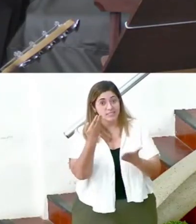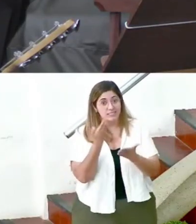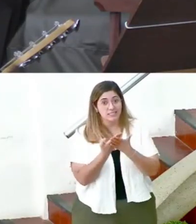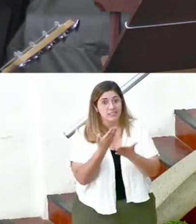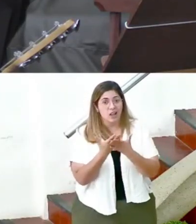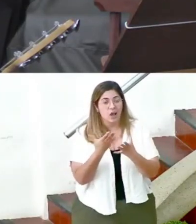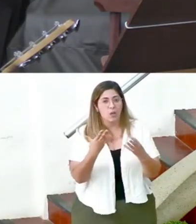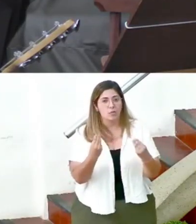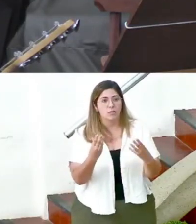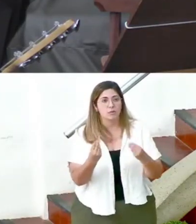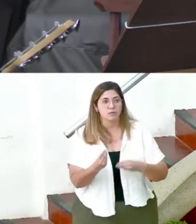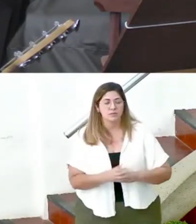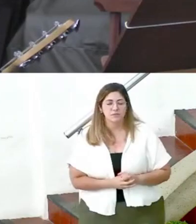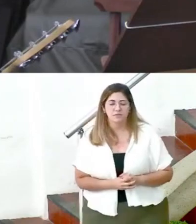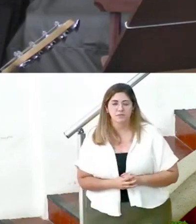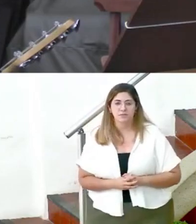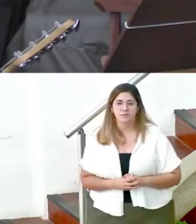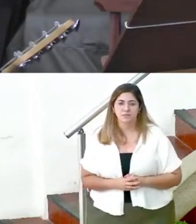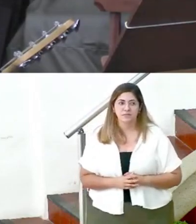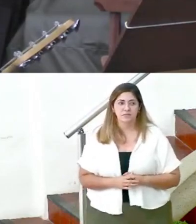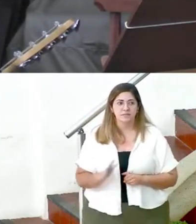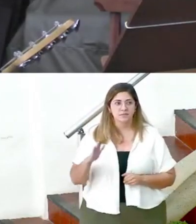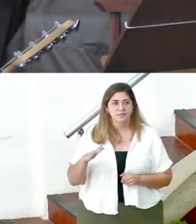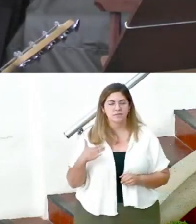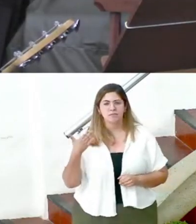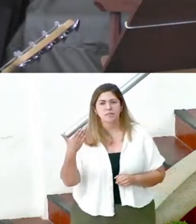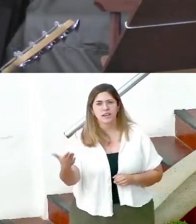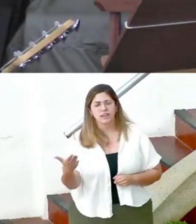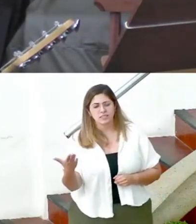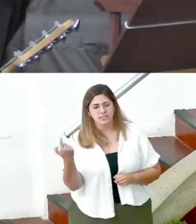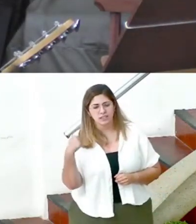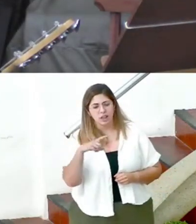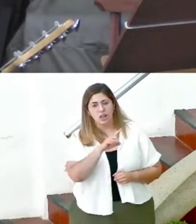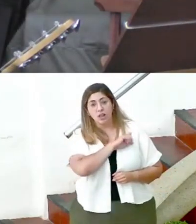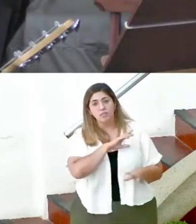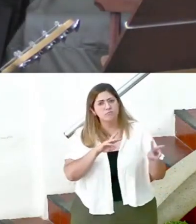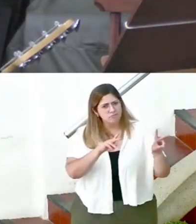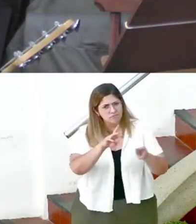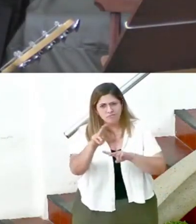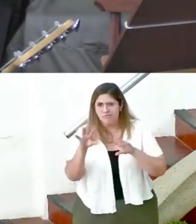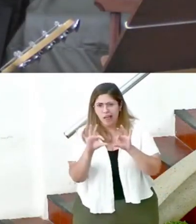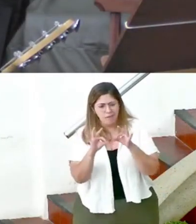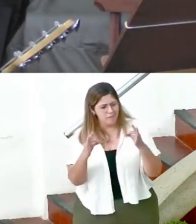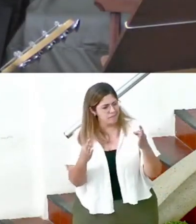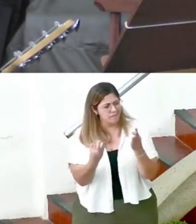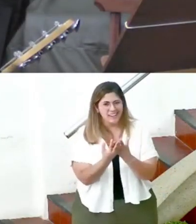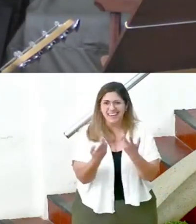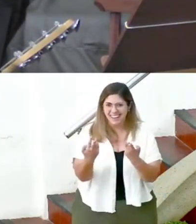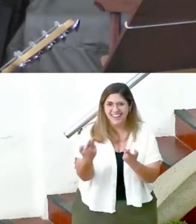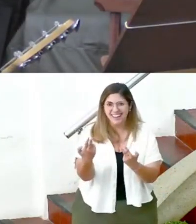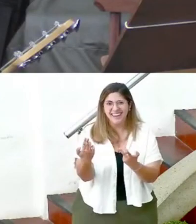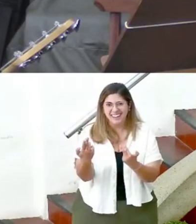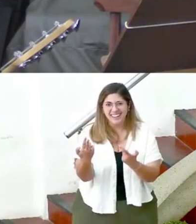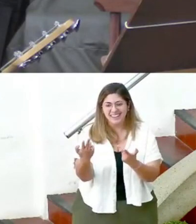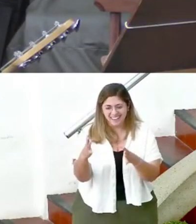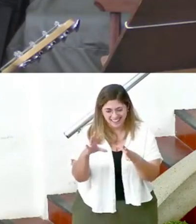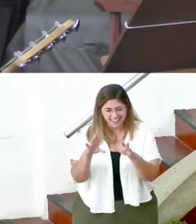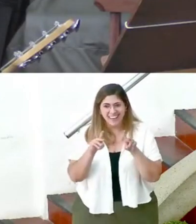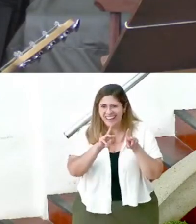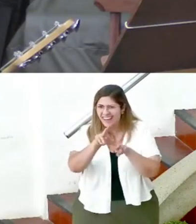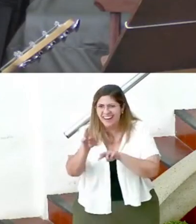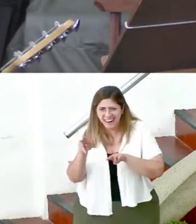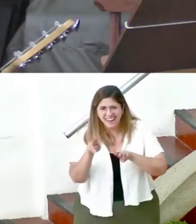Irmãos, ou seja, é quando Paulo fala, a gente é da mesma casa, a gente é da mesma família, alguma coisa aconteceu e nós nos tornamos irmãos, não